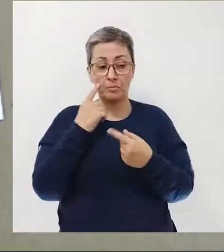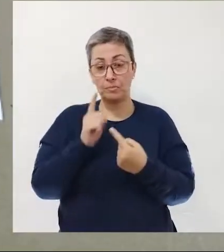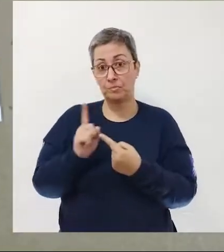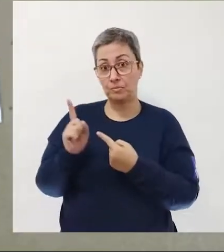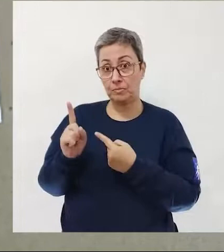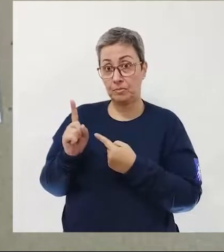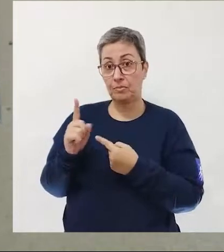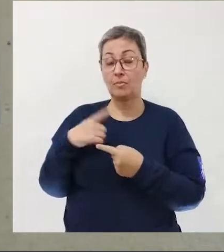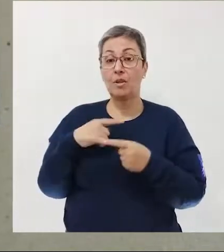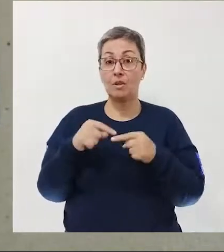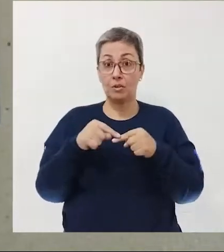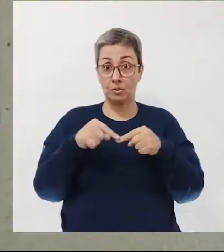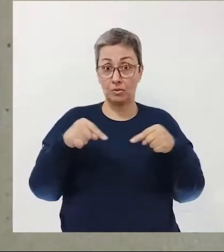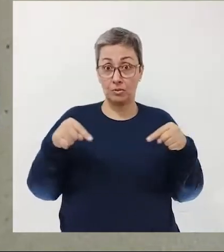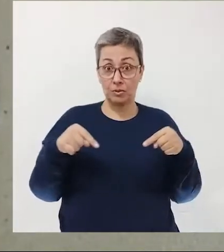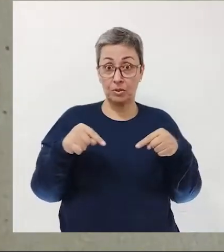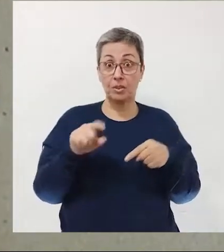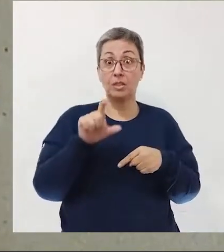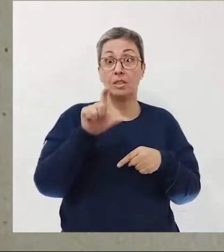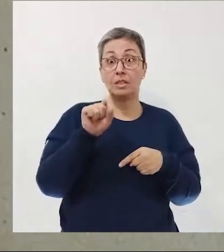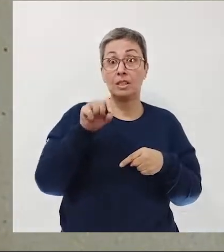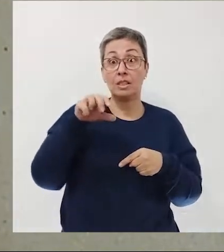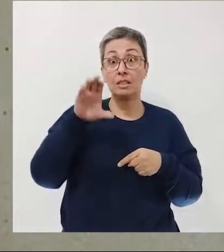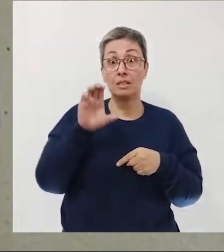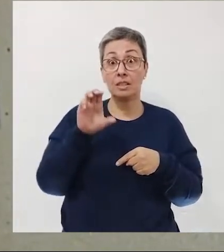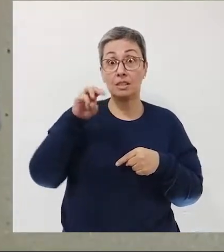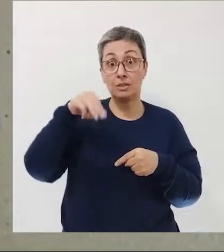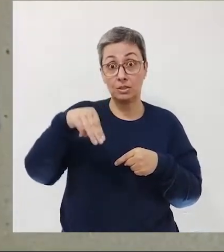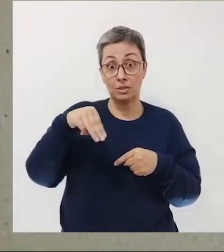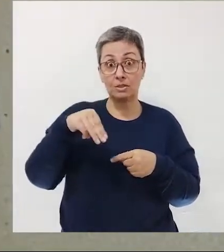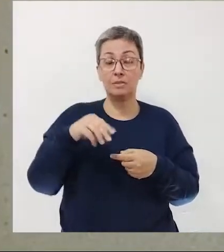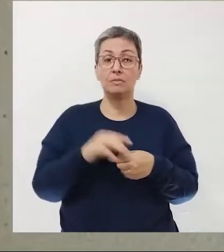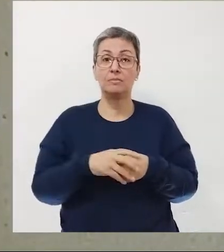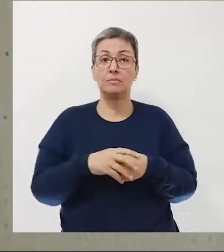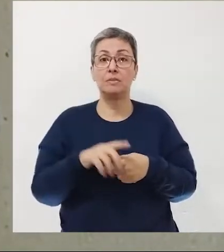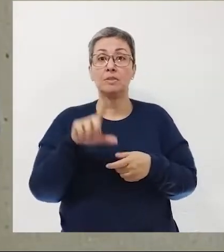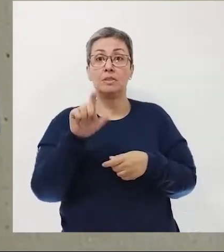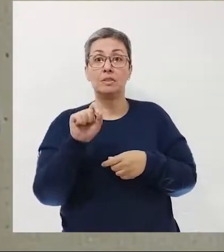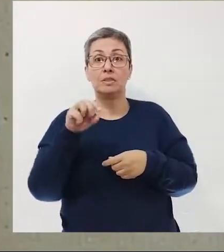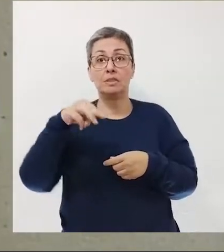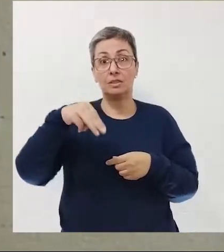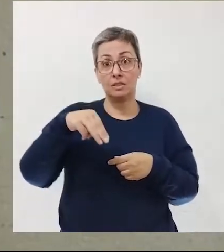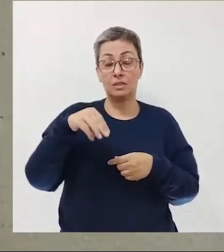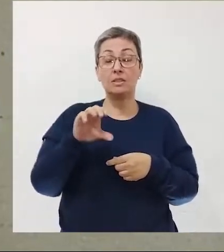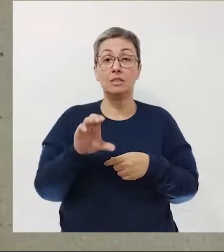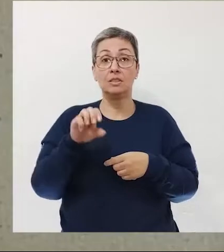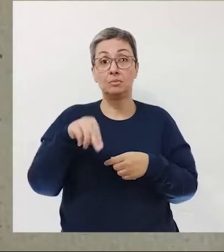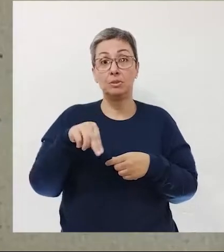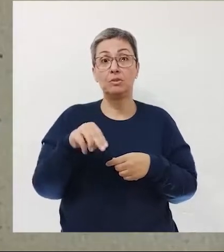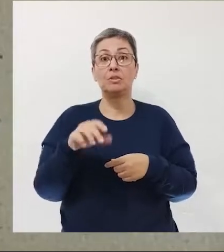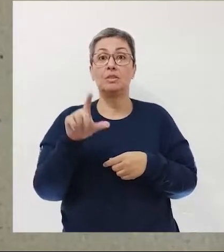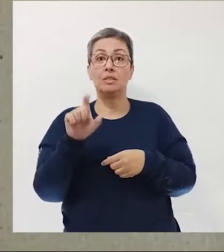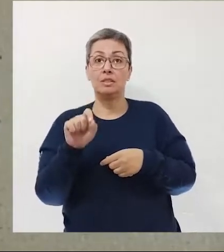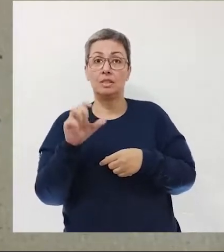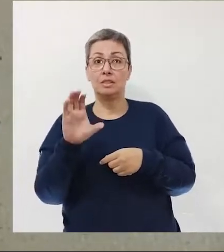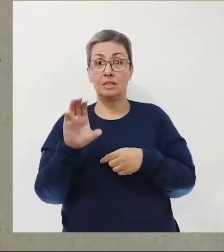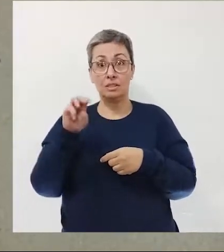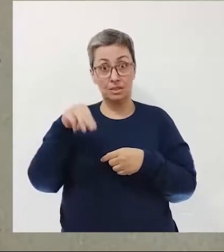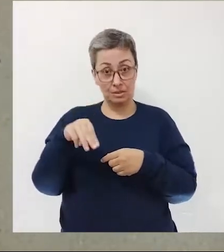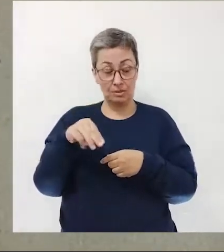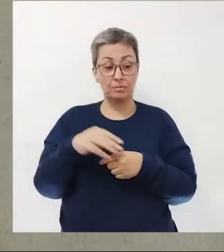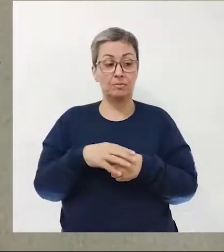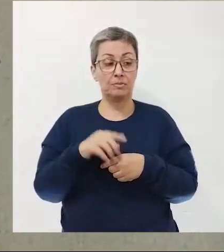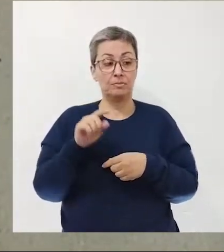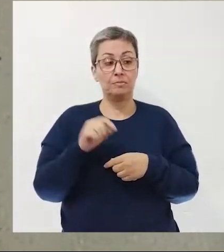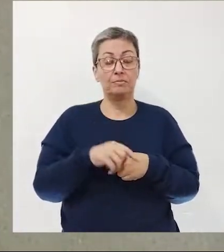Aqui eu coloquei a régua com 10 centímetros, 10 centímetros, 10 centímetros e